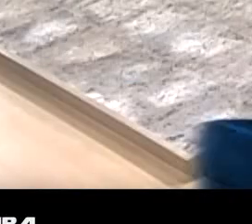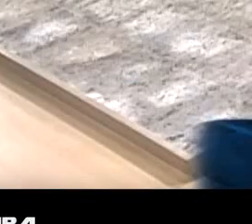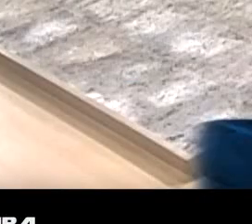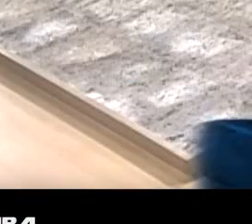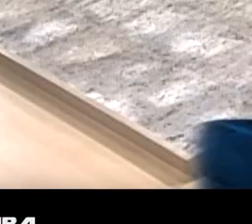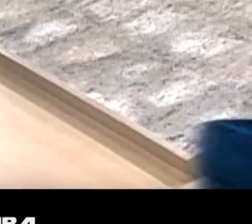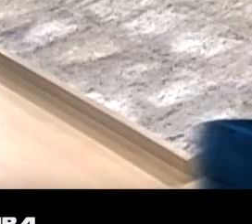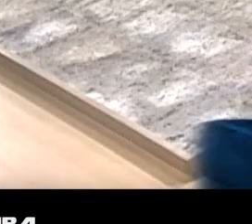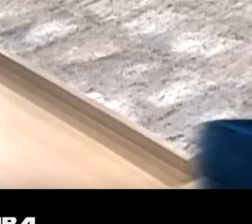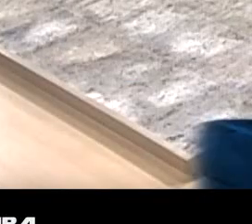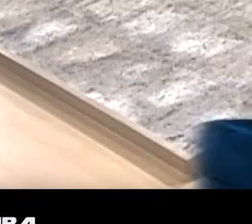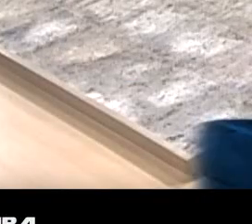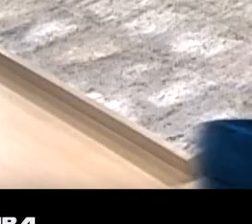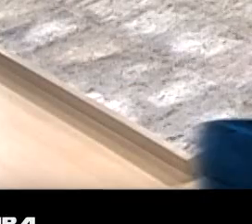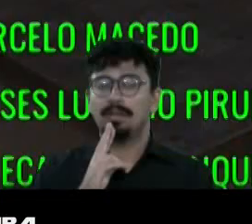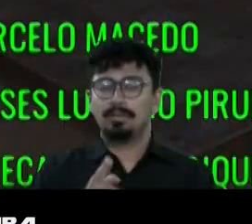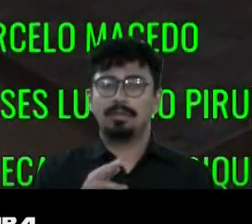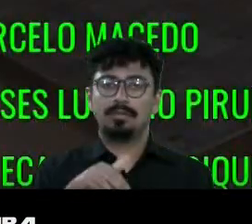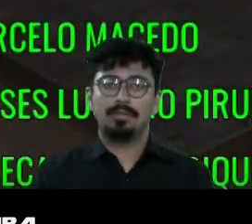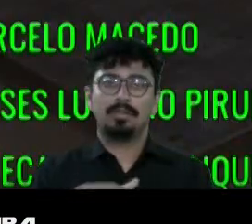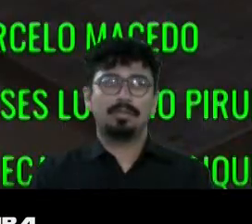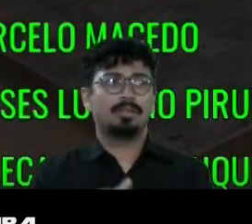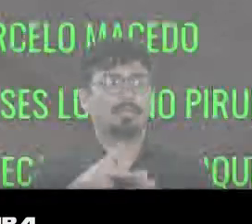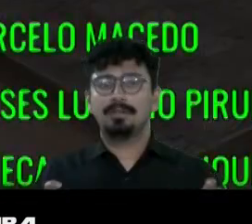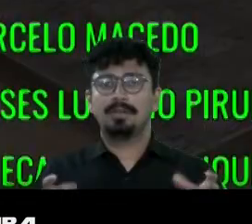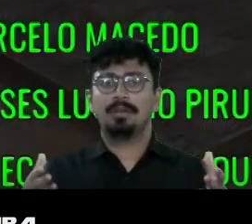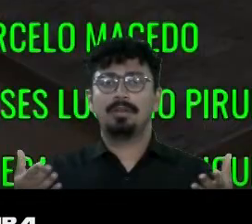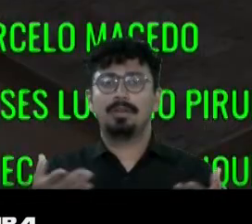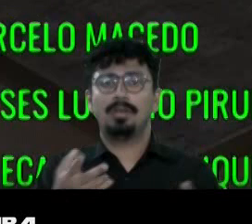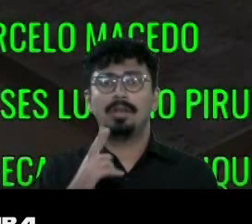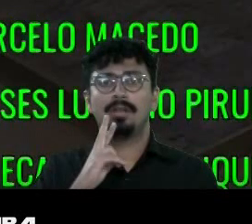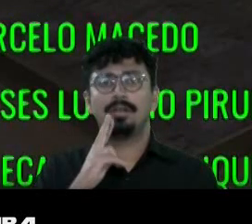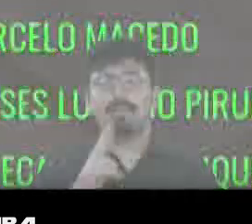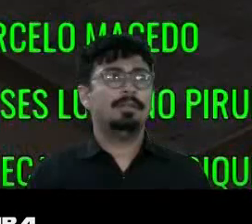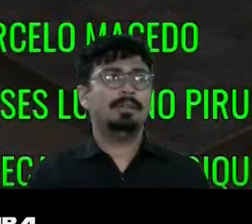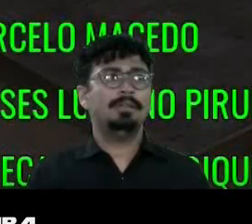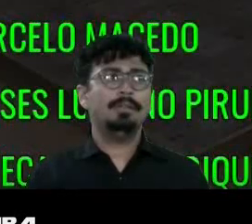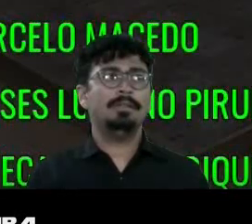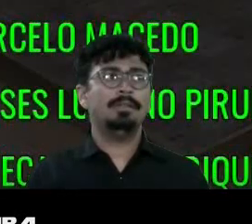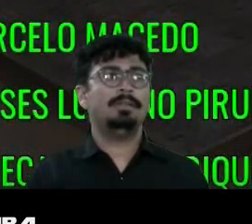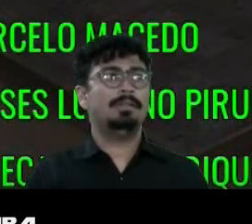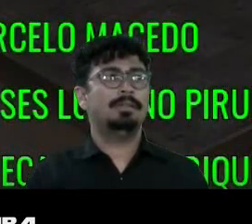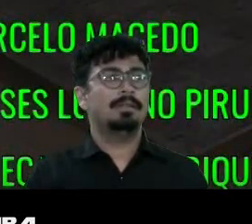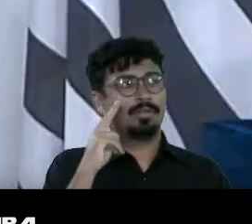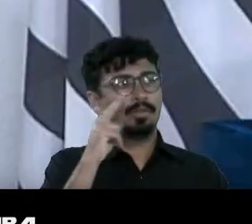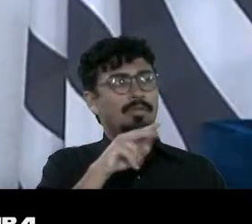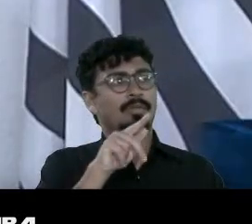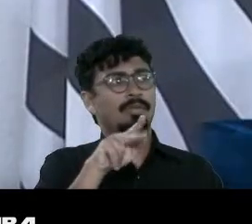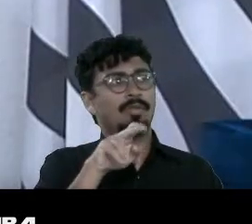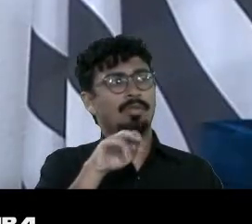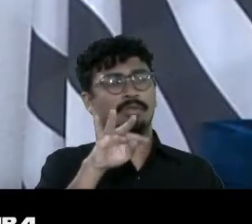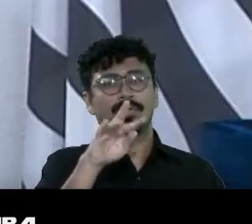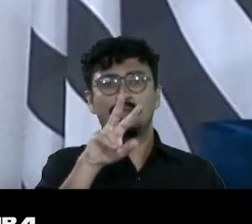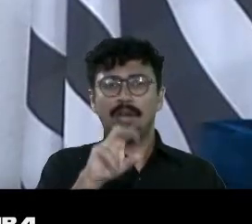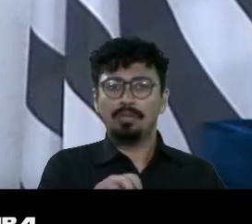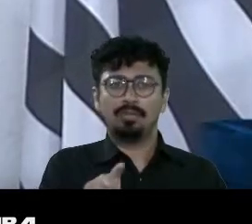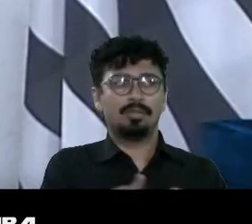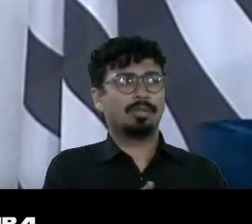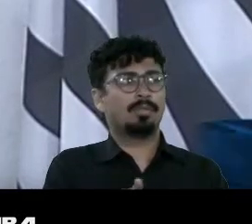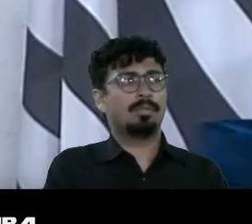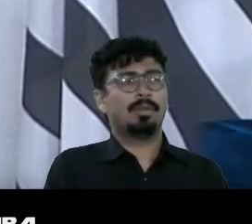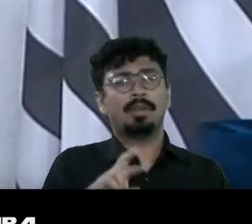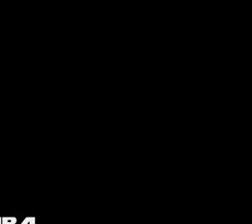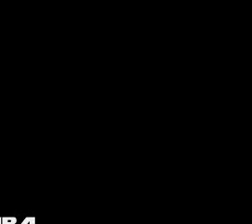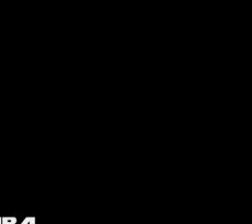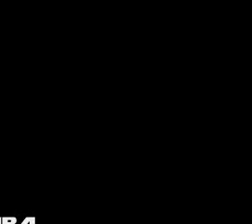na Tarde do dia 7 os vereadores aprovaram três projetos de lei que denominam espaços públicos da cidade O primeiro é de autoria do vereador